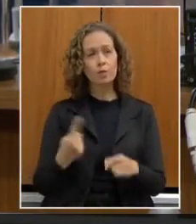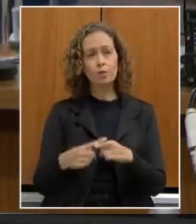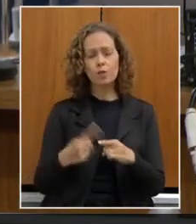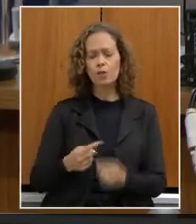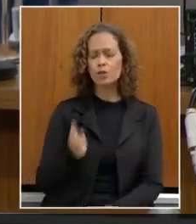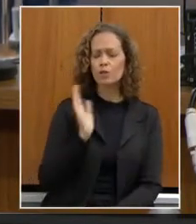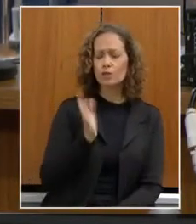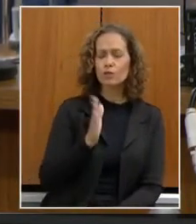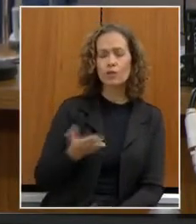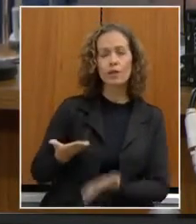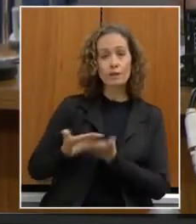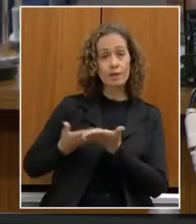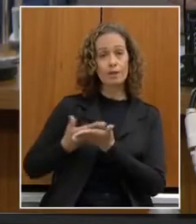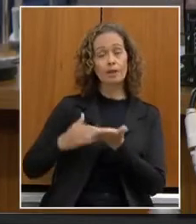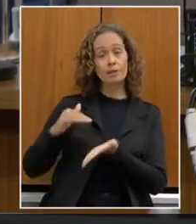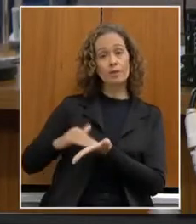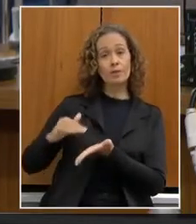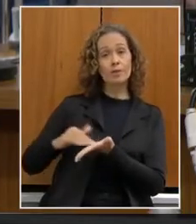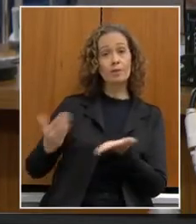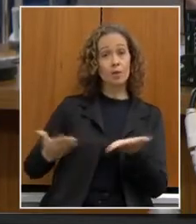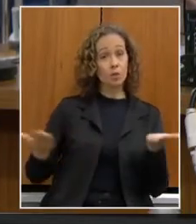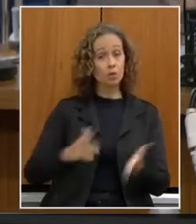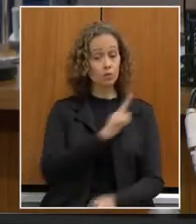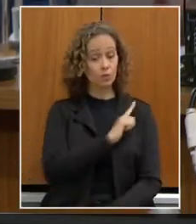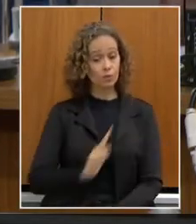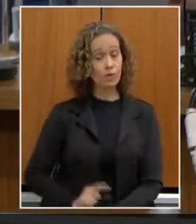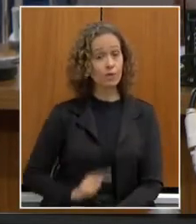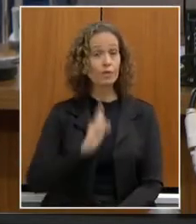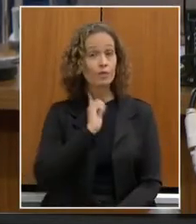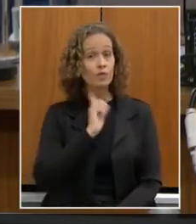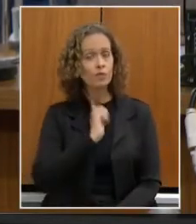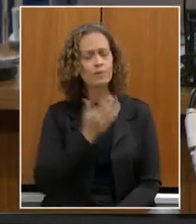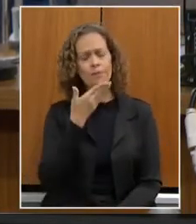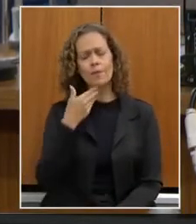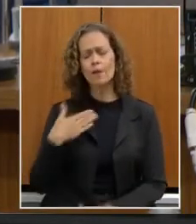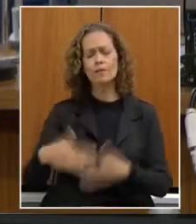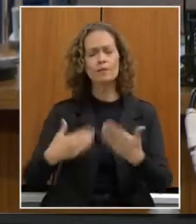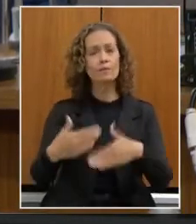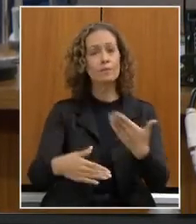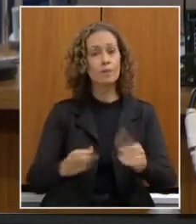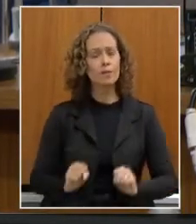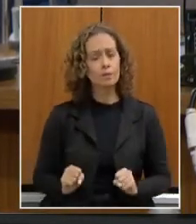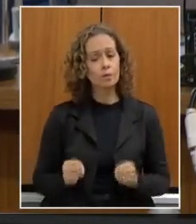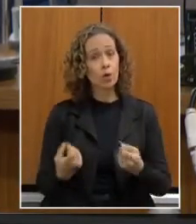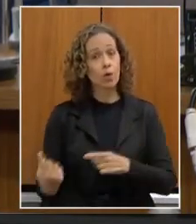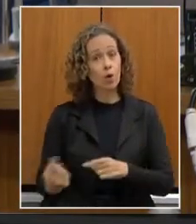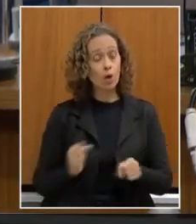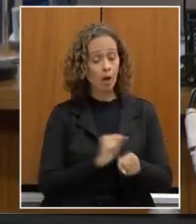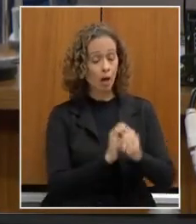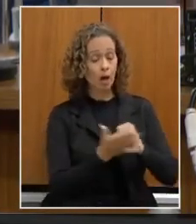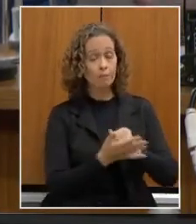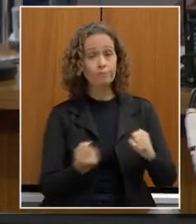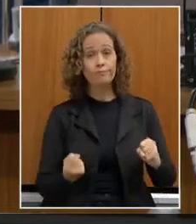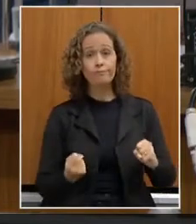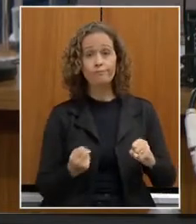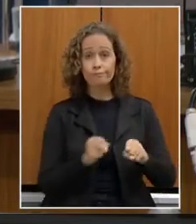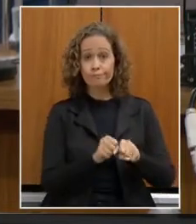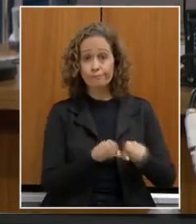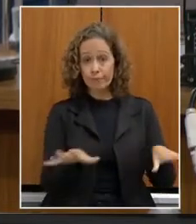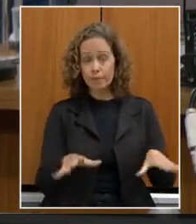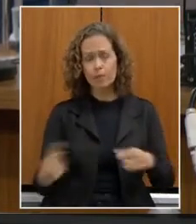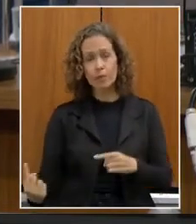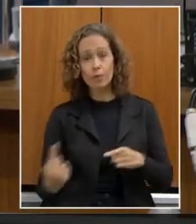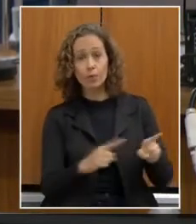pelo secretário hoje o governo de Minas tem o melhor desempenho de combate à pandemia entre os estados do sul e do